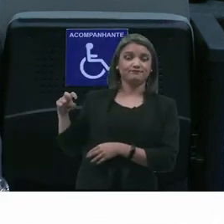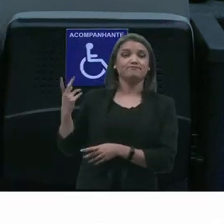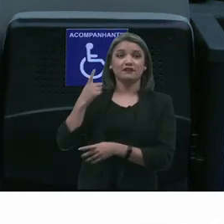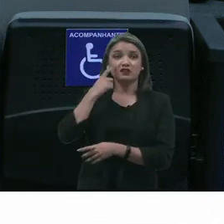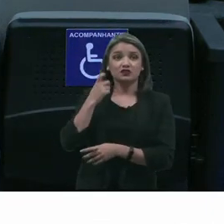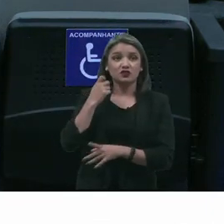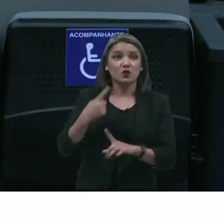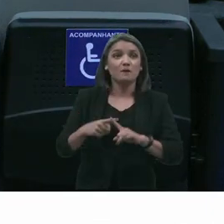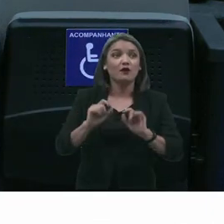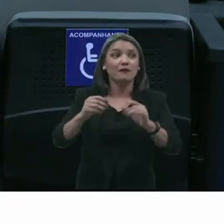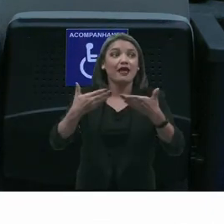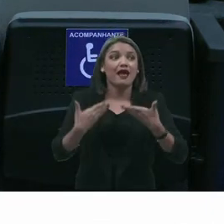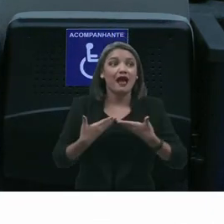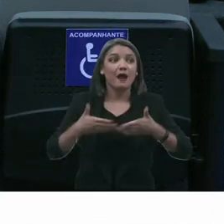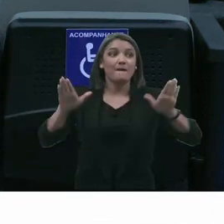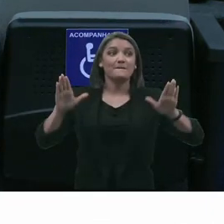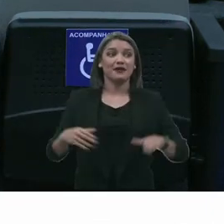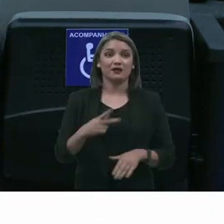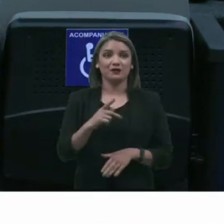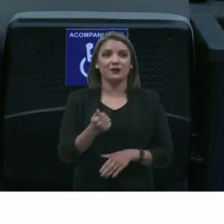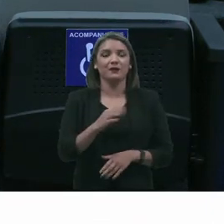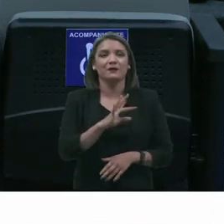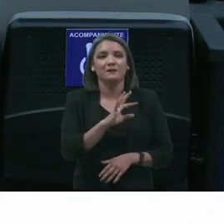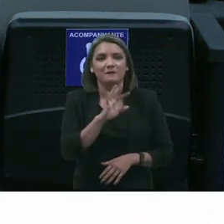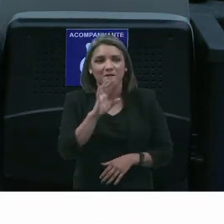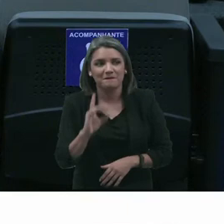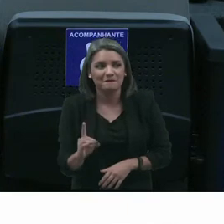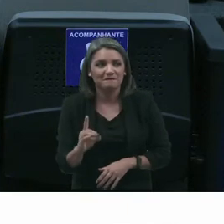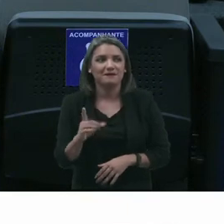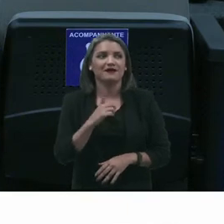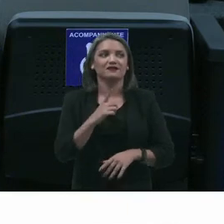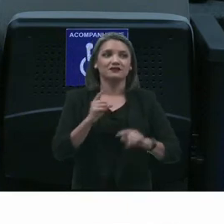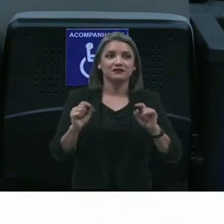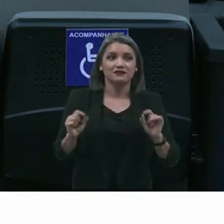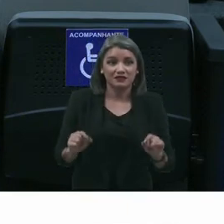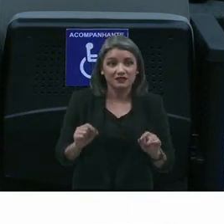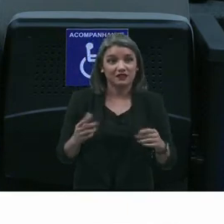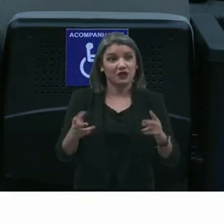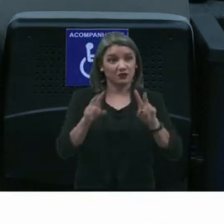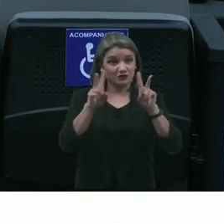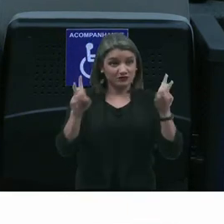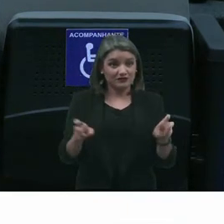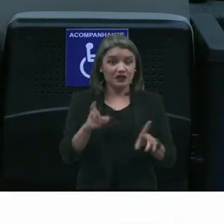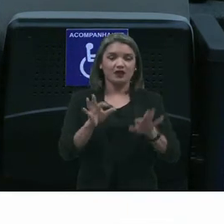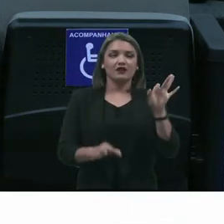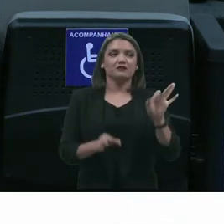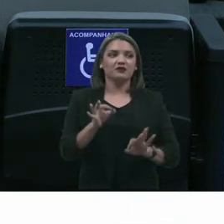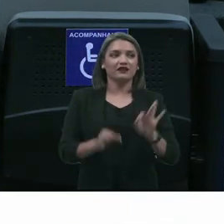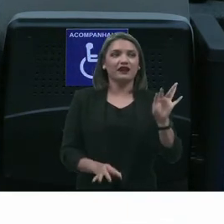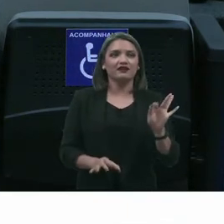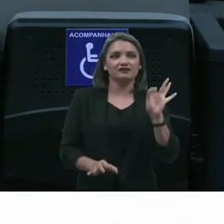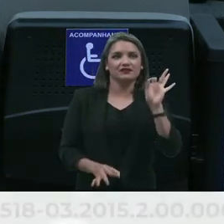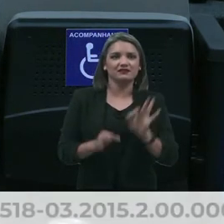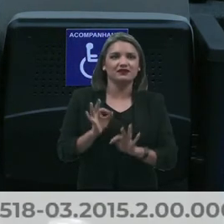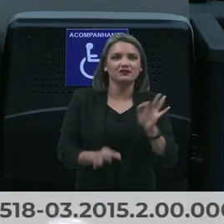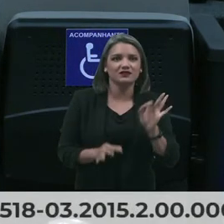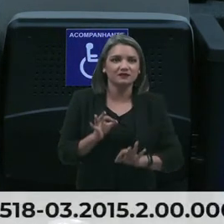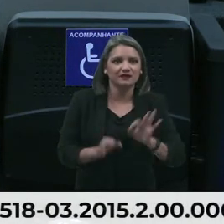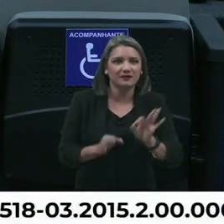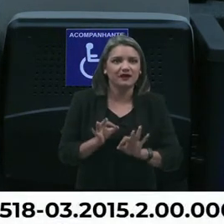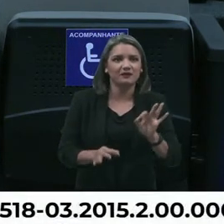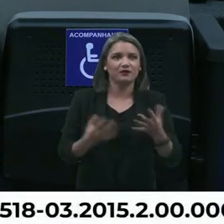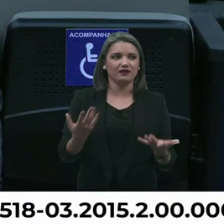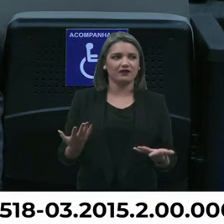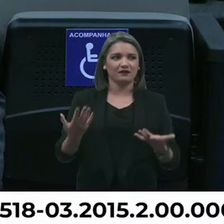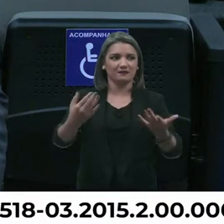pela abertura de um PAD, que não foi aberto, em matéria eminentemente jurisdicional. E é exatamente o mesmo caso aqui. O juiz